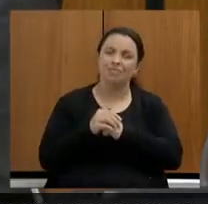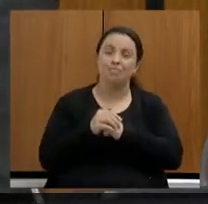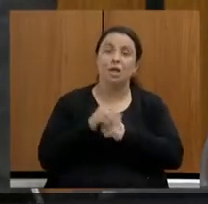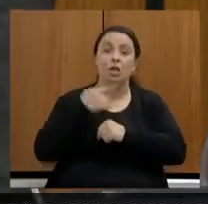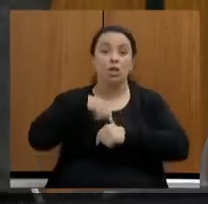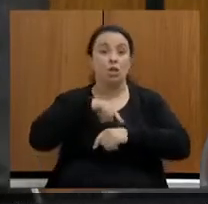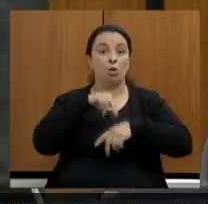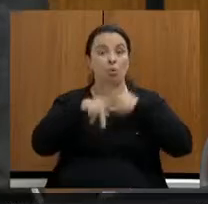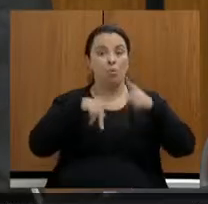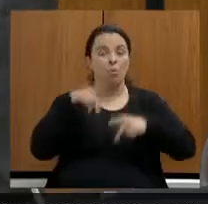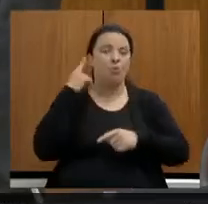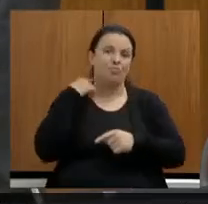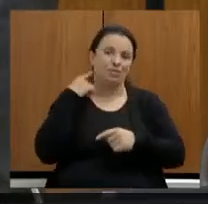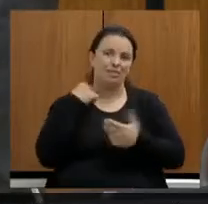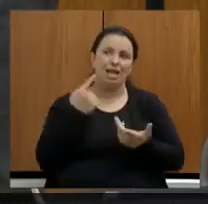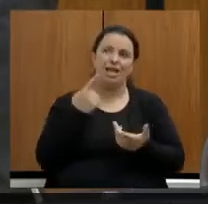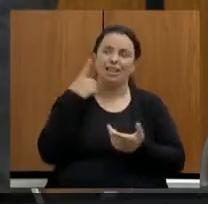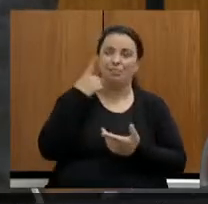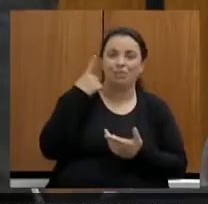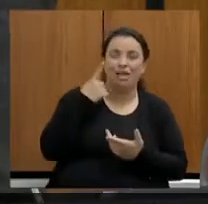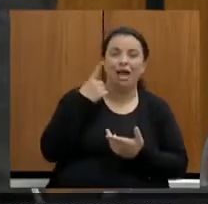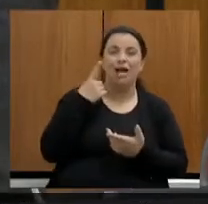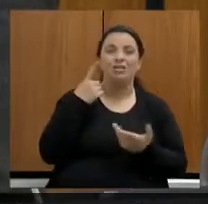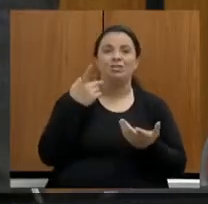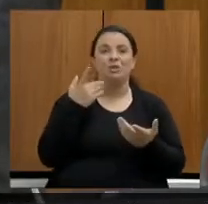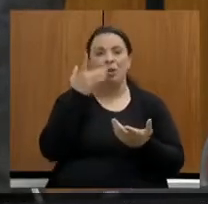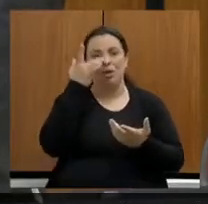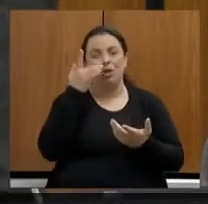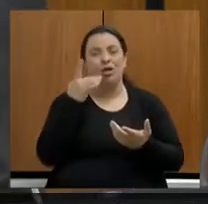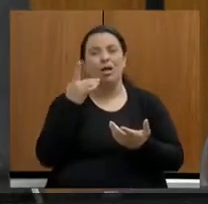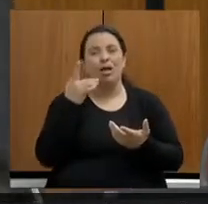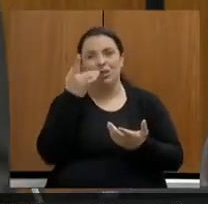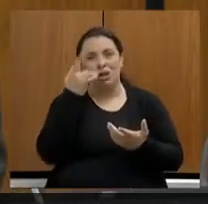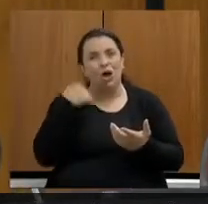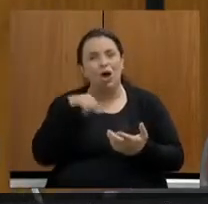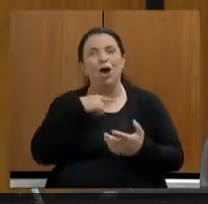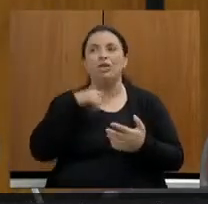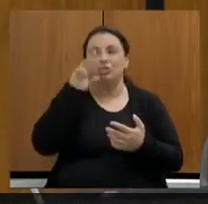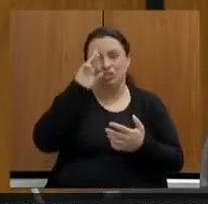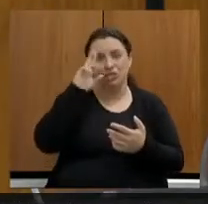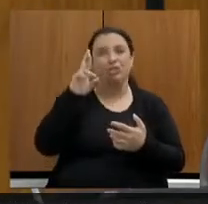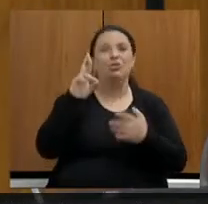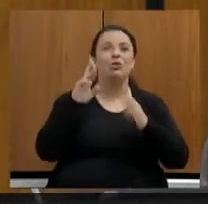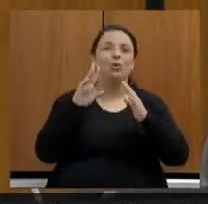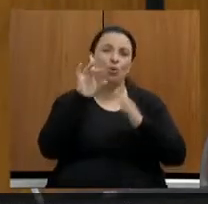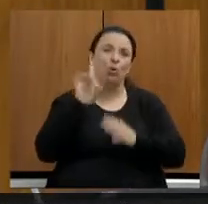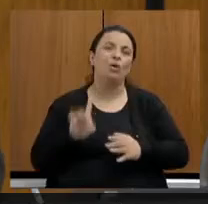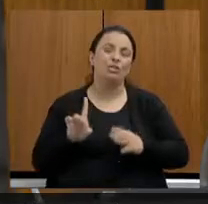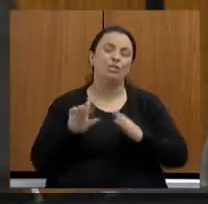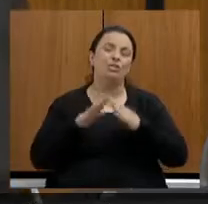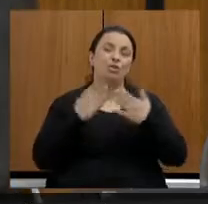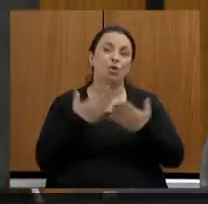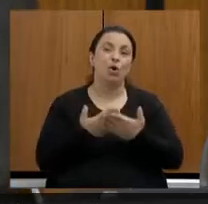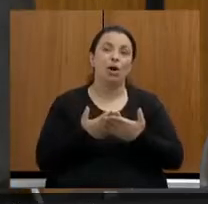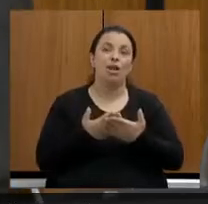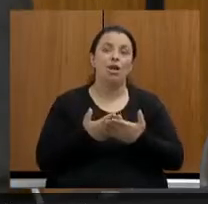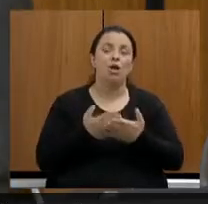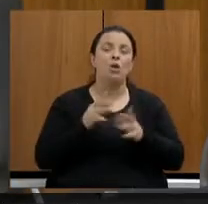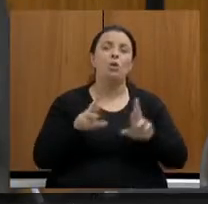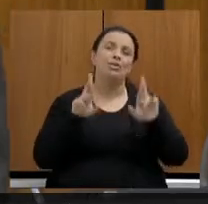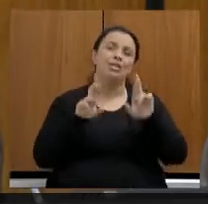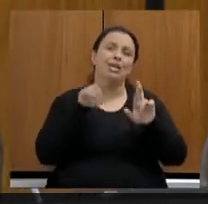povo mineiro nós diretores das escolas e eu gostaria muito que esse problema tivesse um capítulo também especial em 2022 e